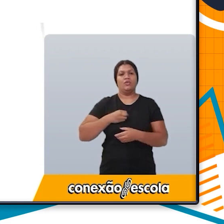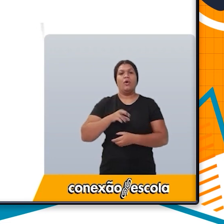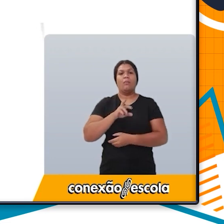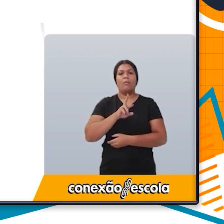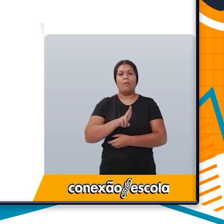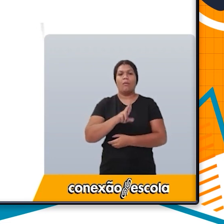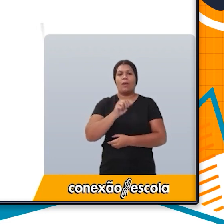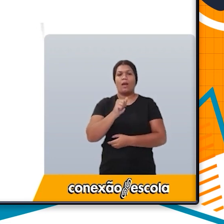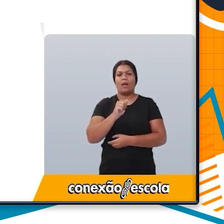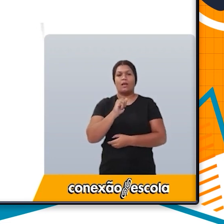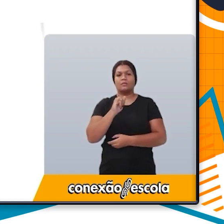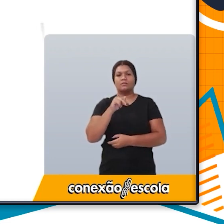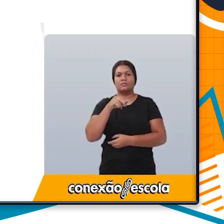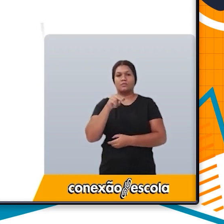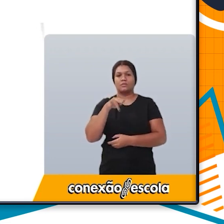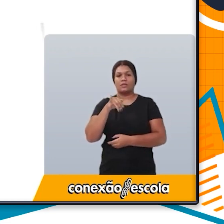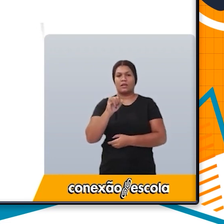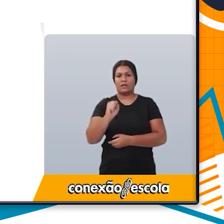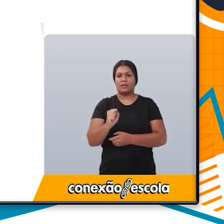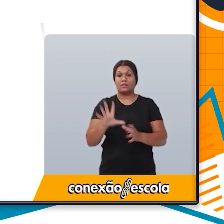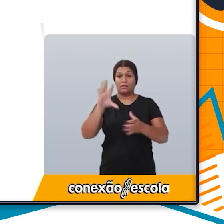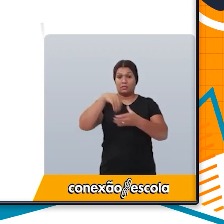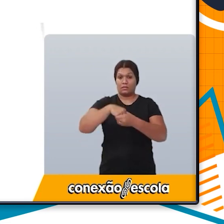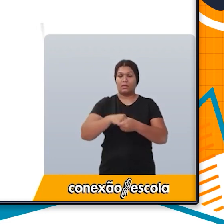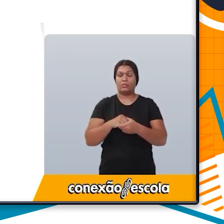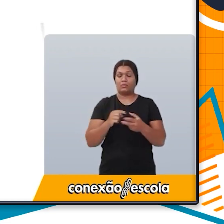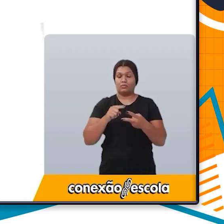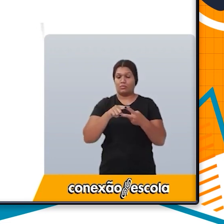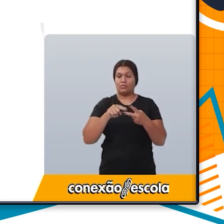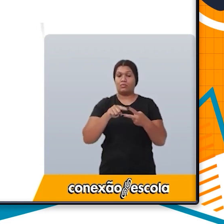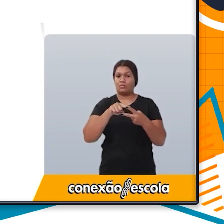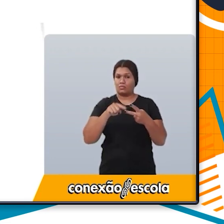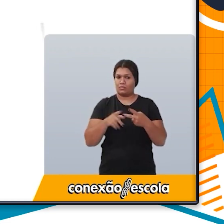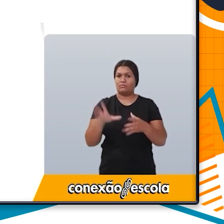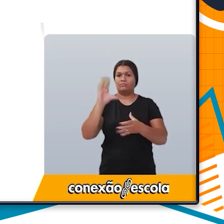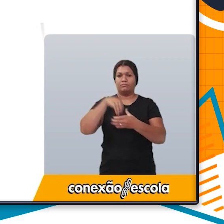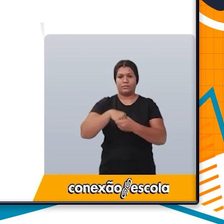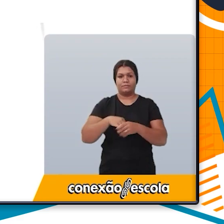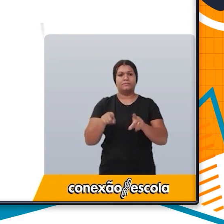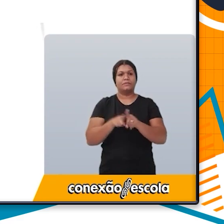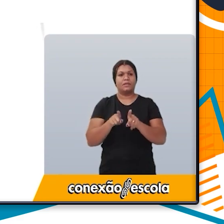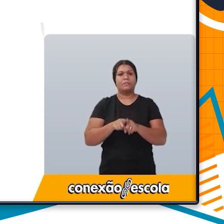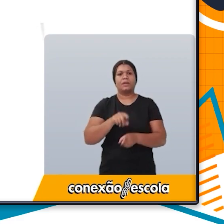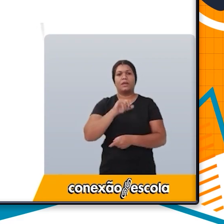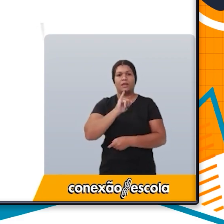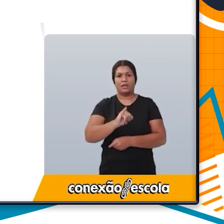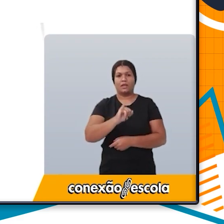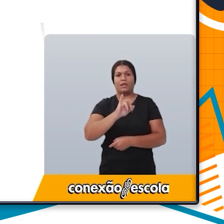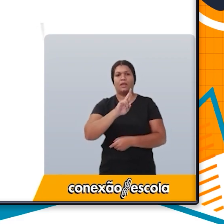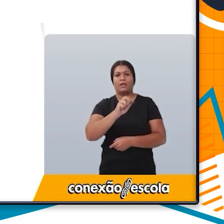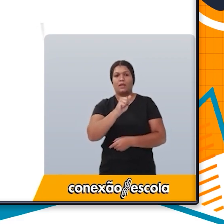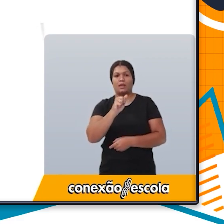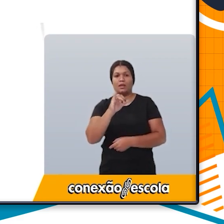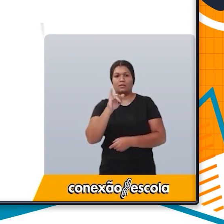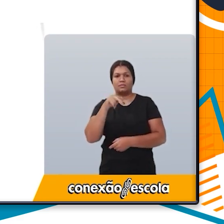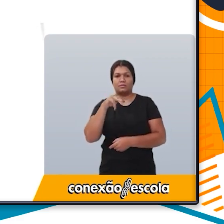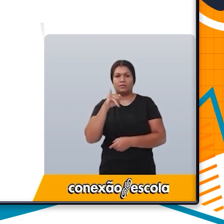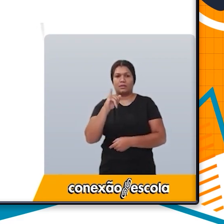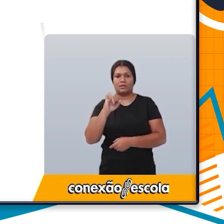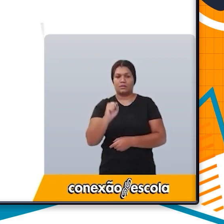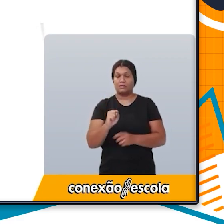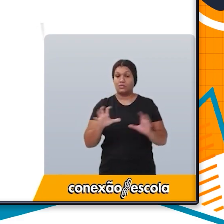que englobam esses outros dois, e os números irracionais. Juntando todos esses